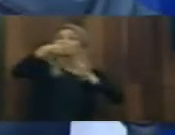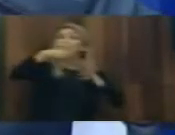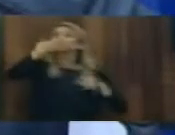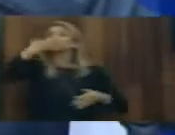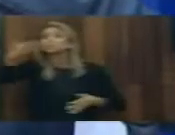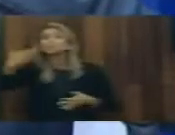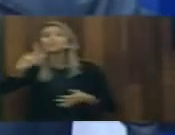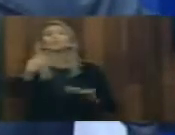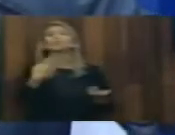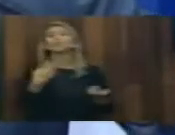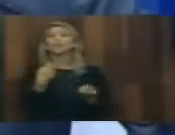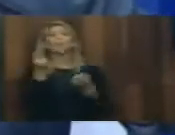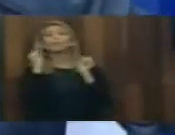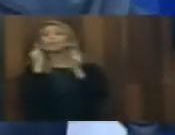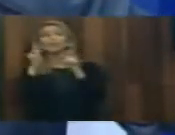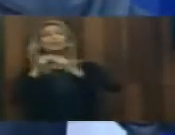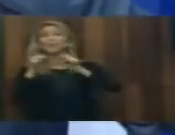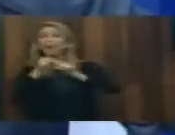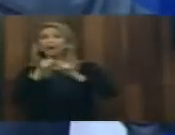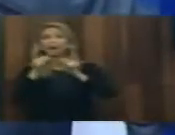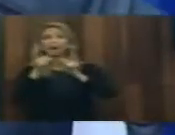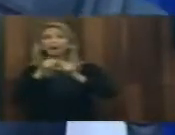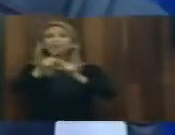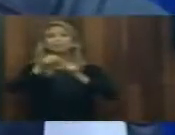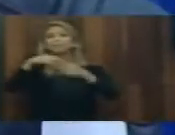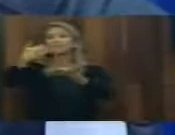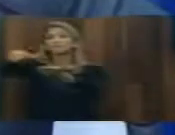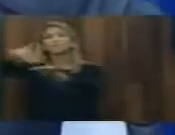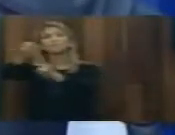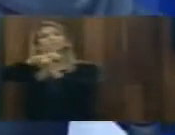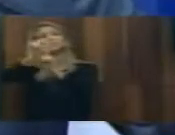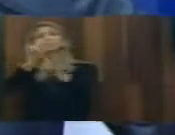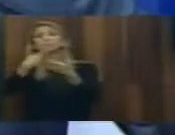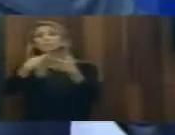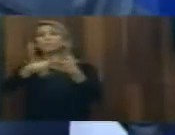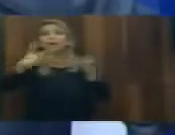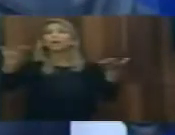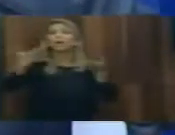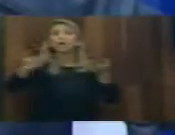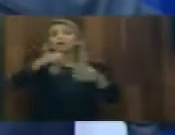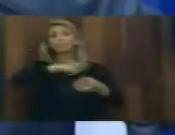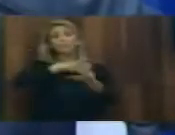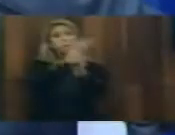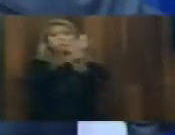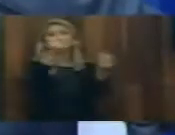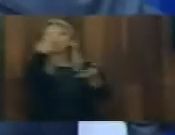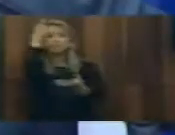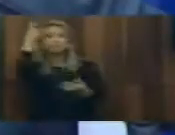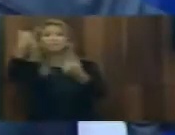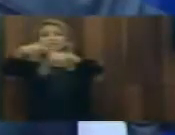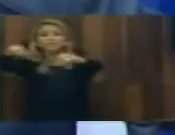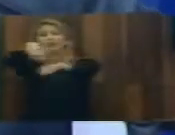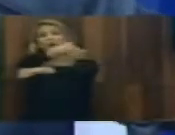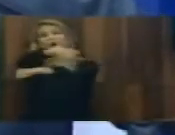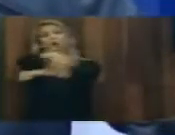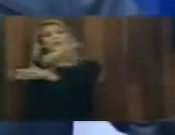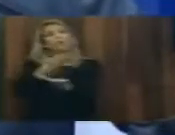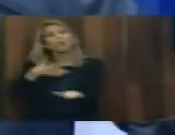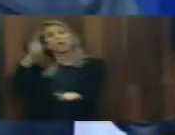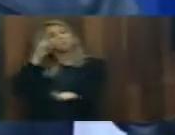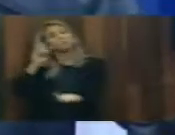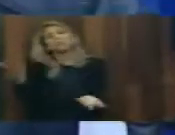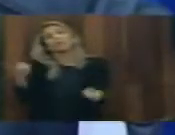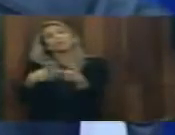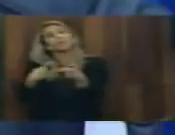quadro de trabalho efetuado pela assistência social. Porque está aumentando o número de moradores de rua. Não estou